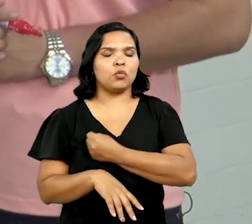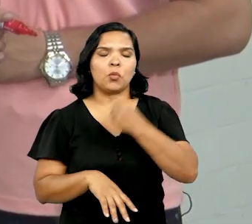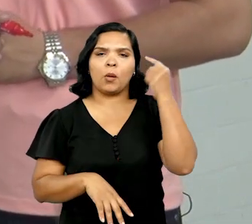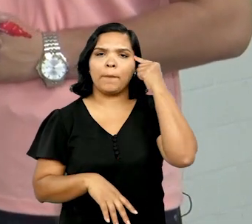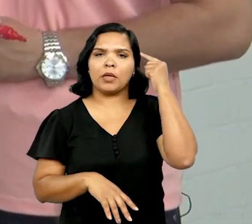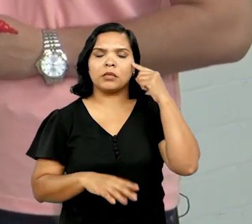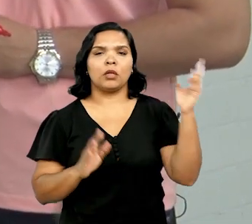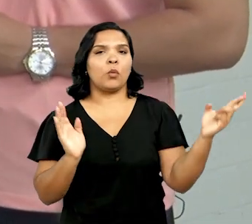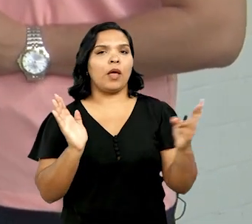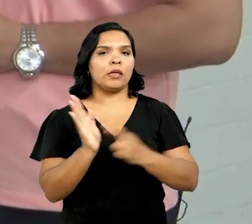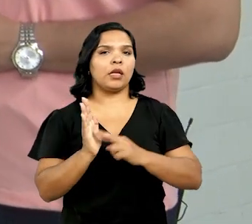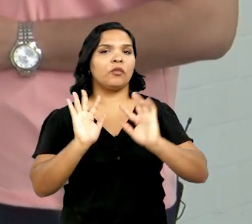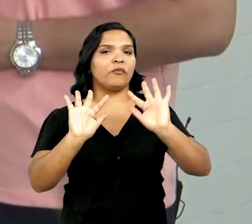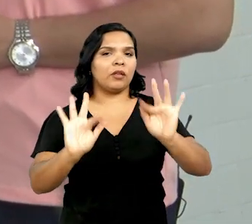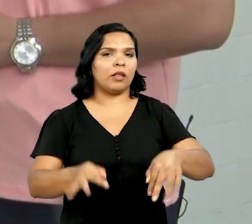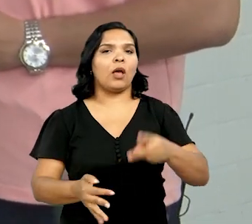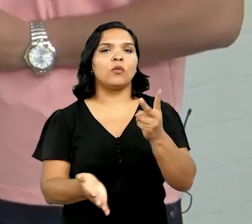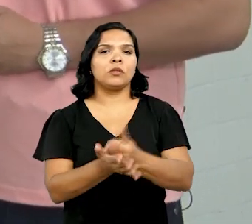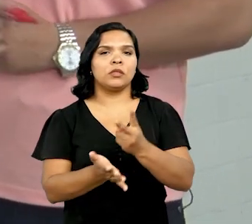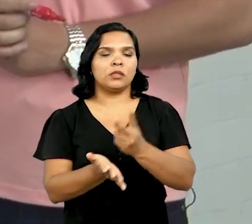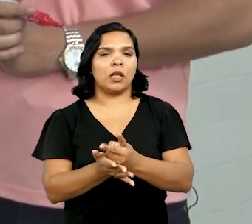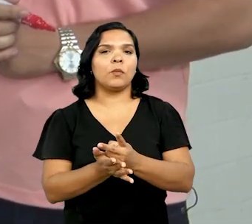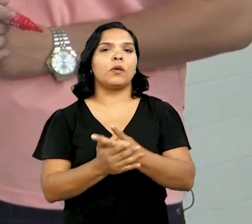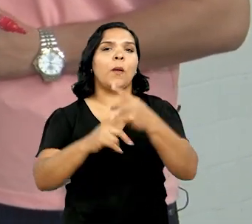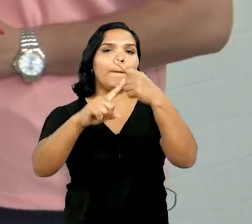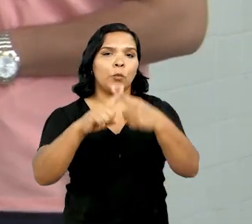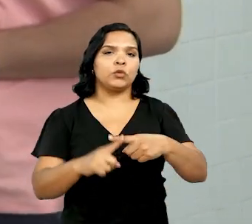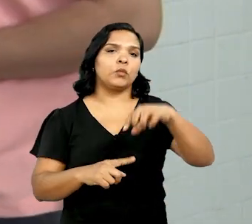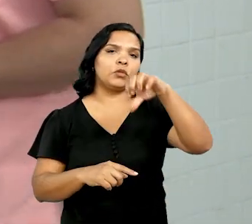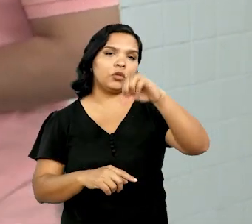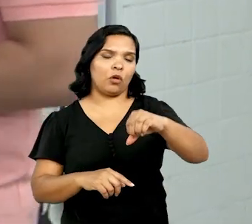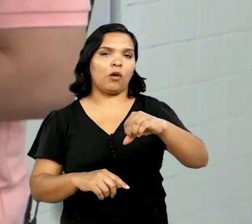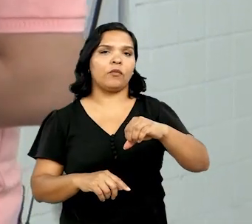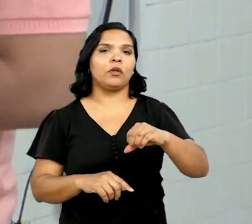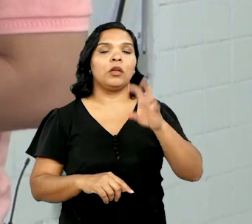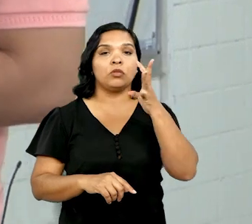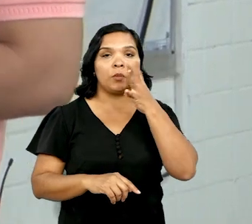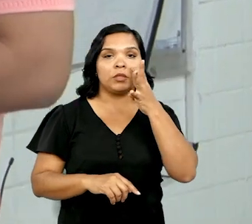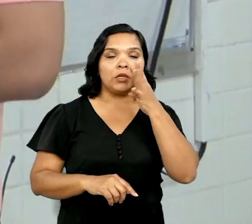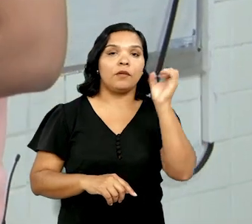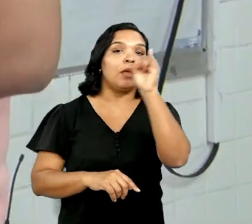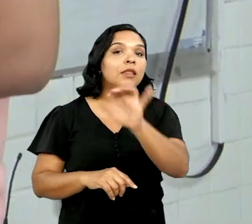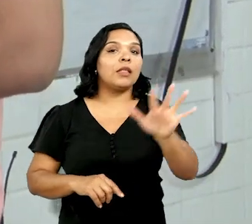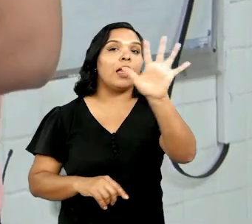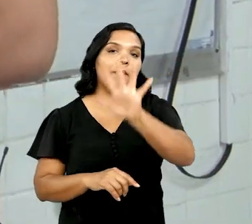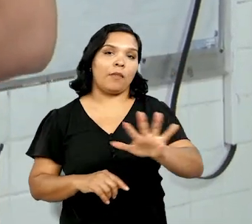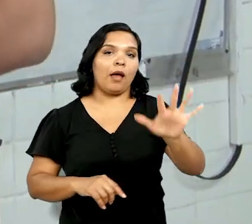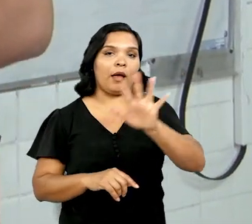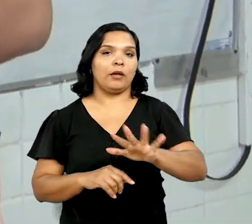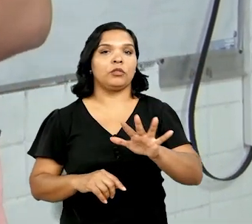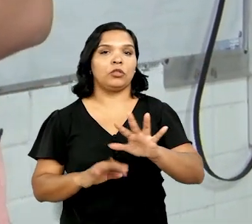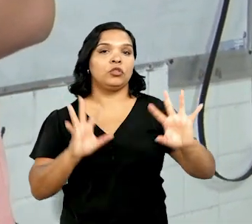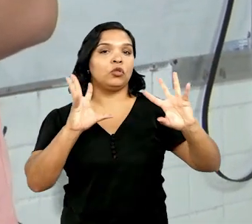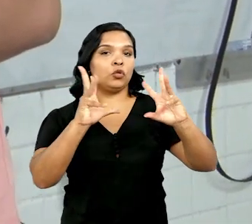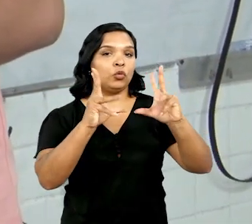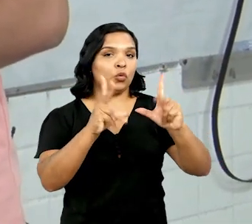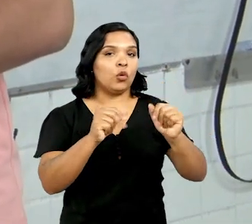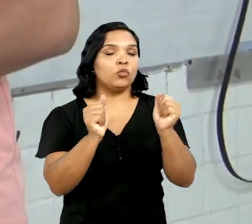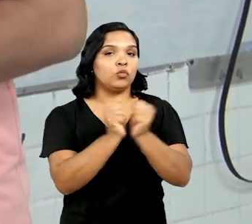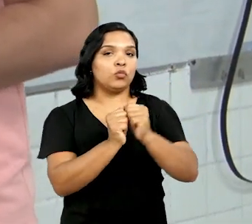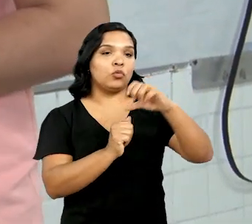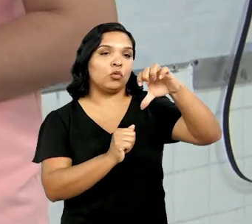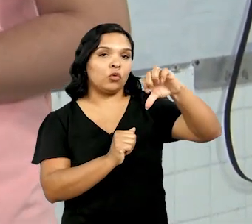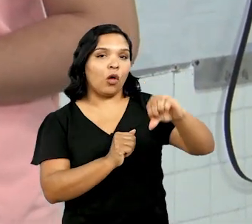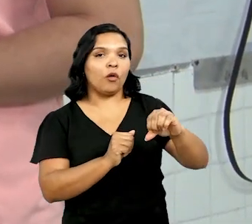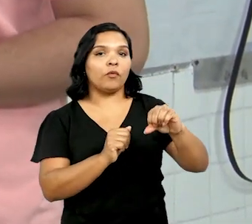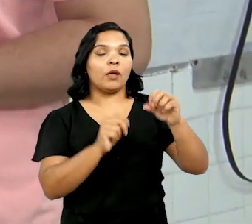pensado inicialmente, o resultado final vai ser sempre um múltiplo de 9. E é o que observamos aqui na imagem, que ao lado de todos os múltiplos de